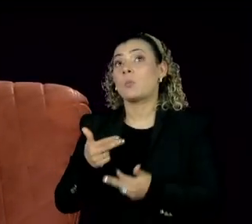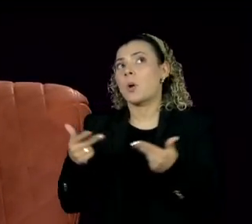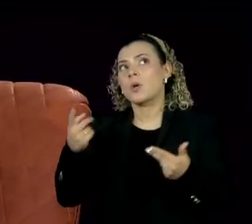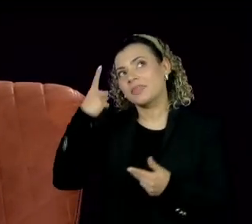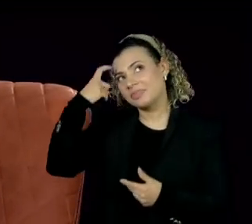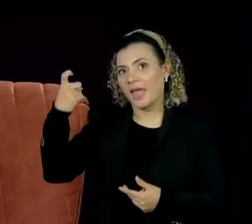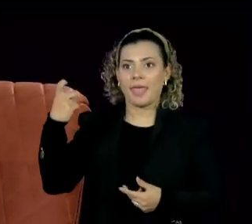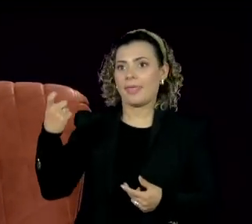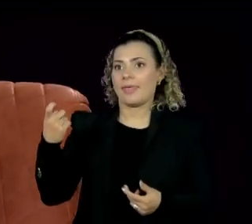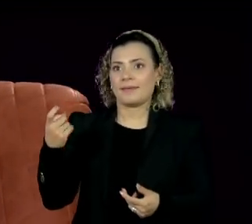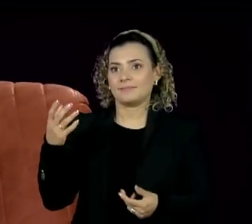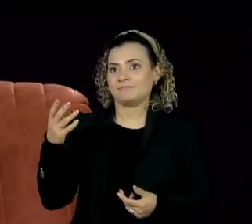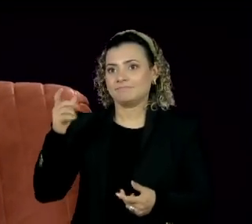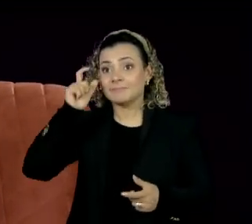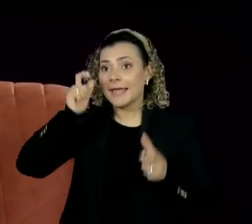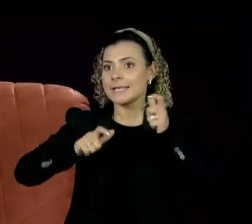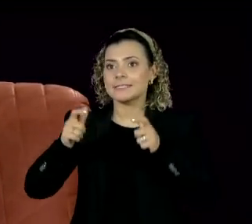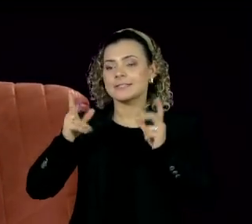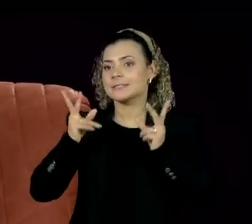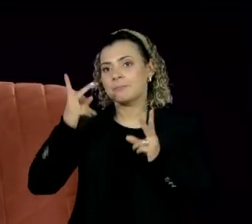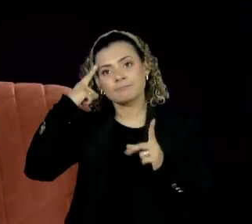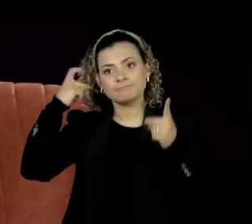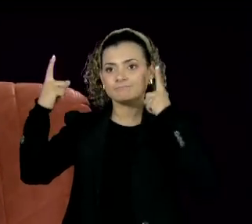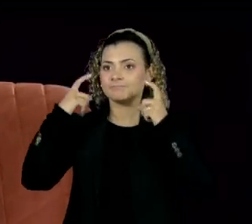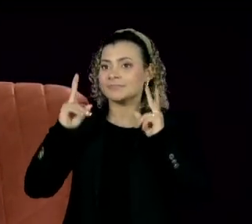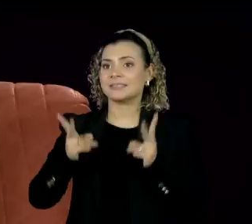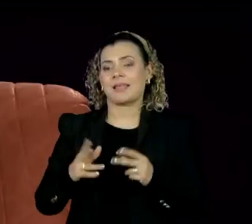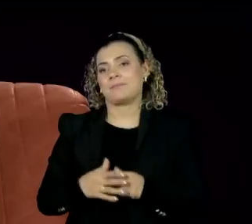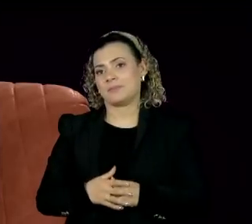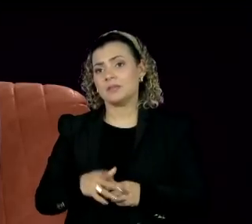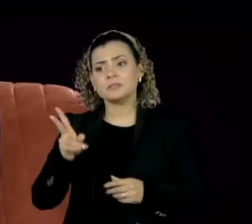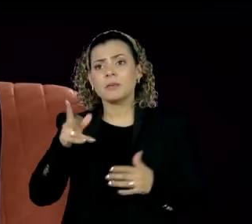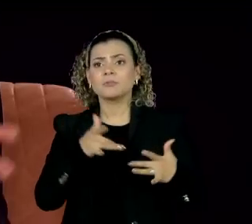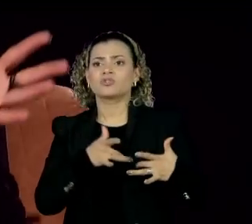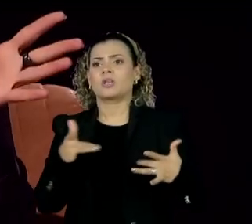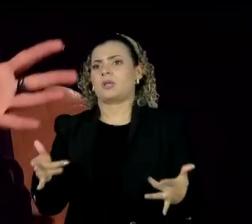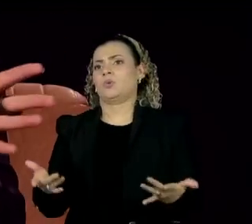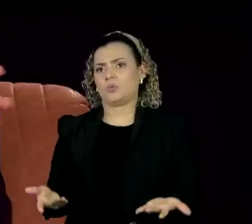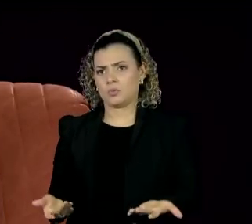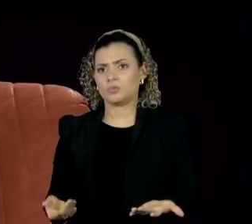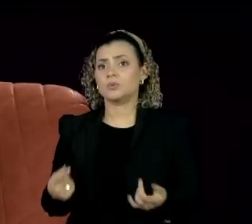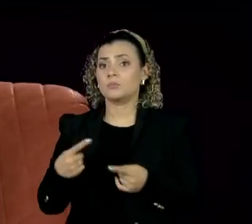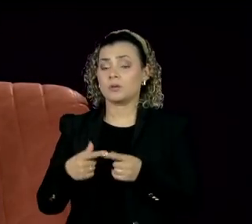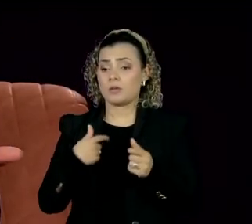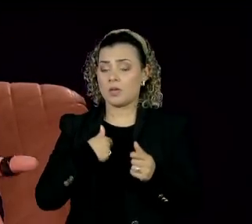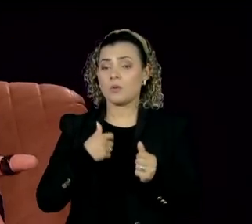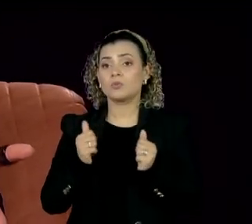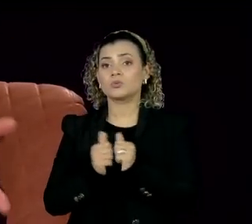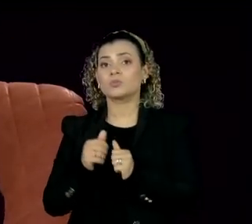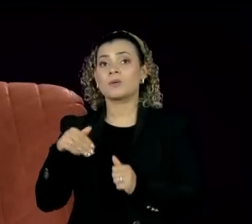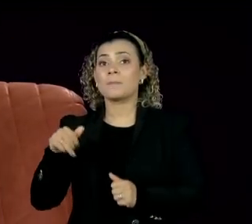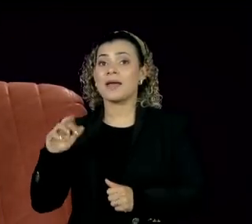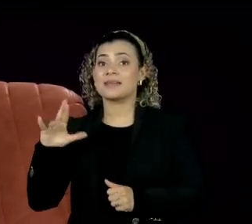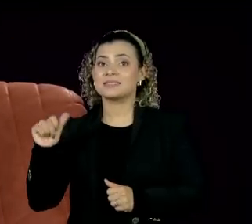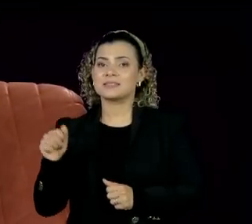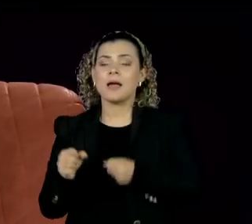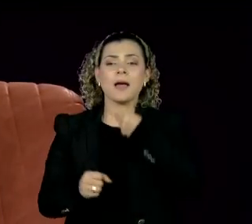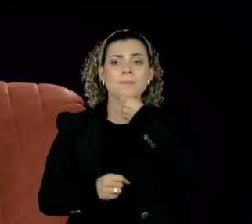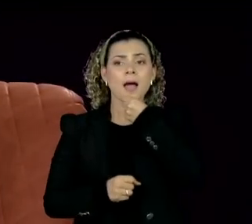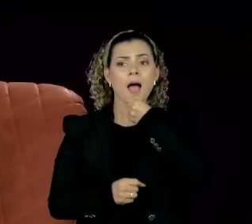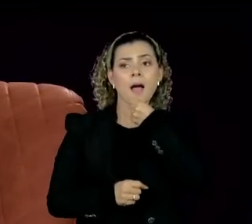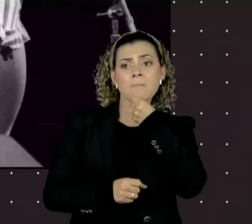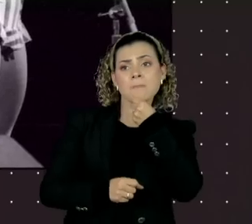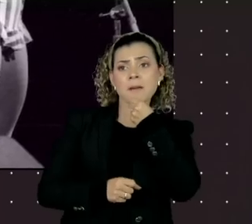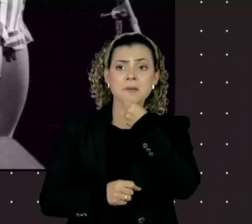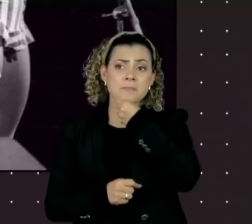ideia criativa, sabe, para a entrevista. E sempre muito generoso, né, porque colocou eu e a Márcia, que éramos backing vocals, na linha de frente,